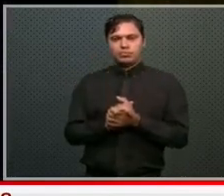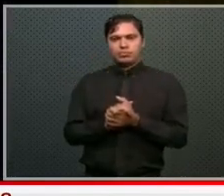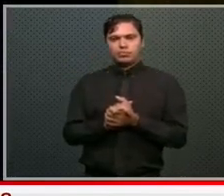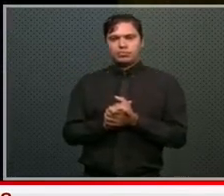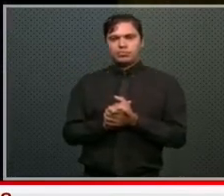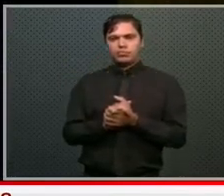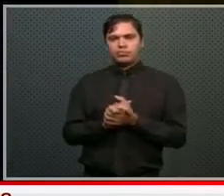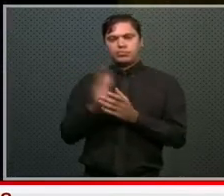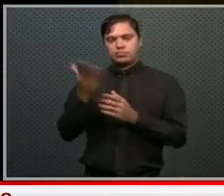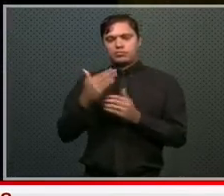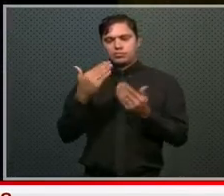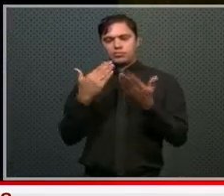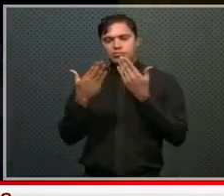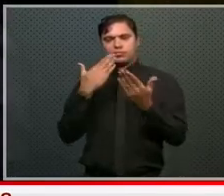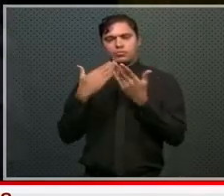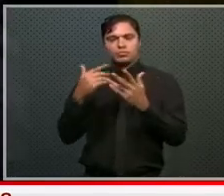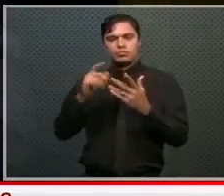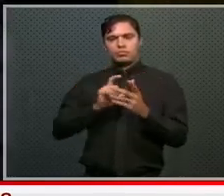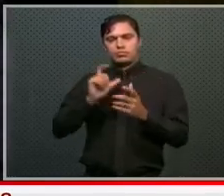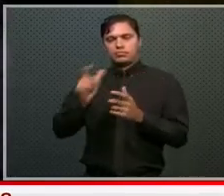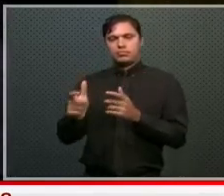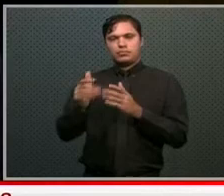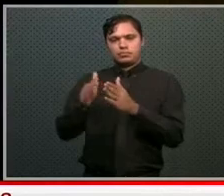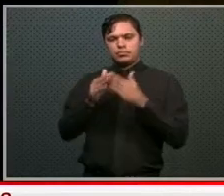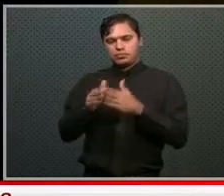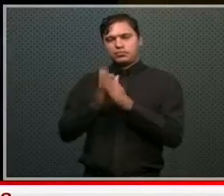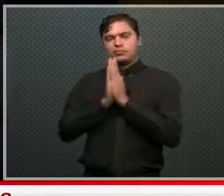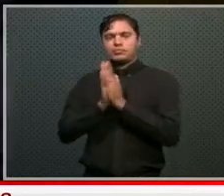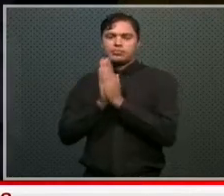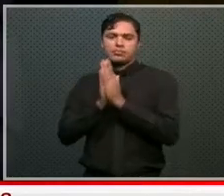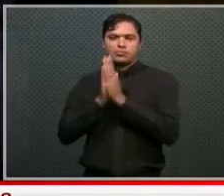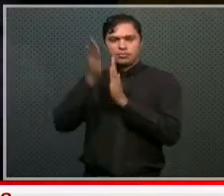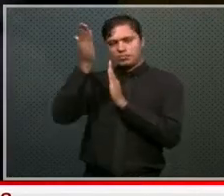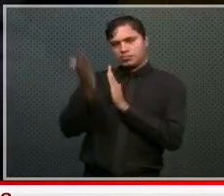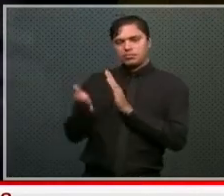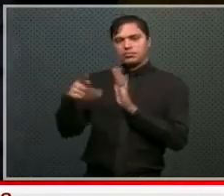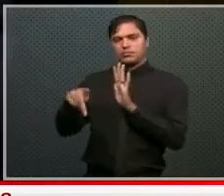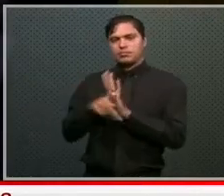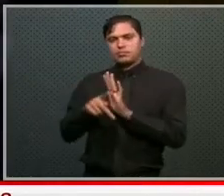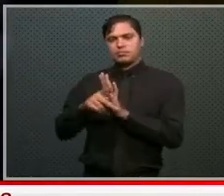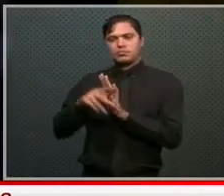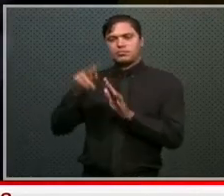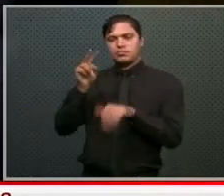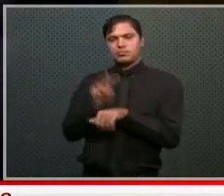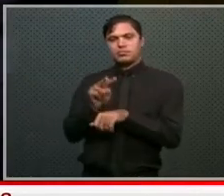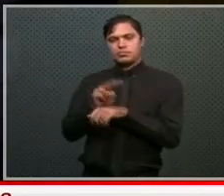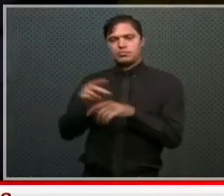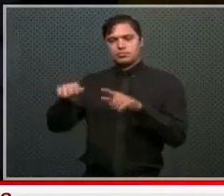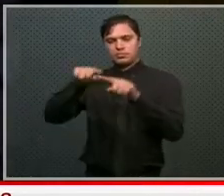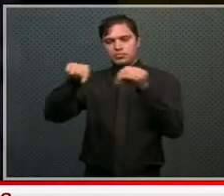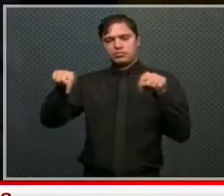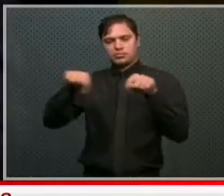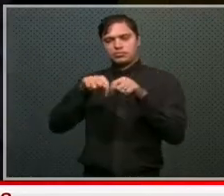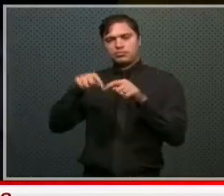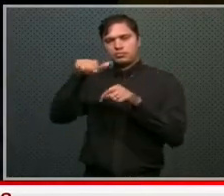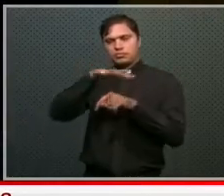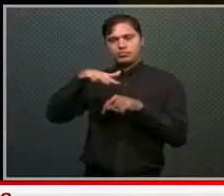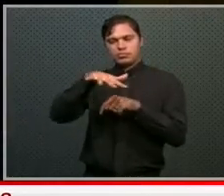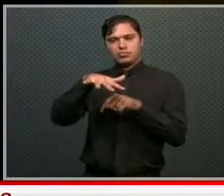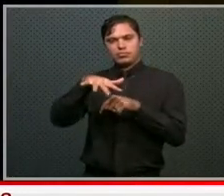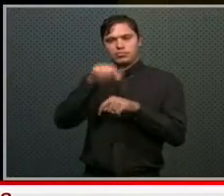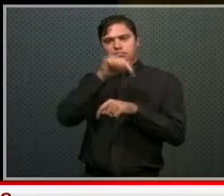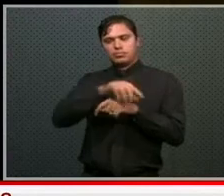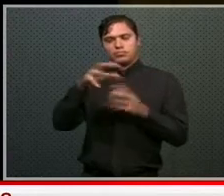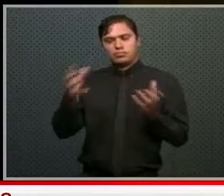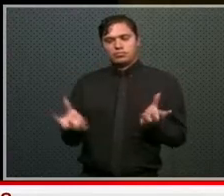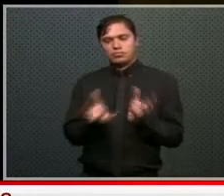conversamos ali convidei e pedi implorei a Rock Mário para que a gente possa reservar um gabinete para ele e dessa forma eles complexo